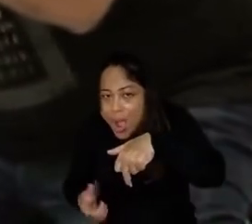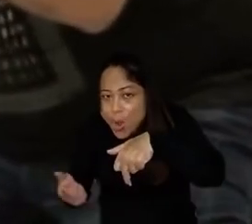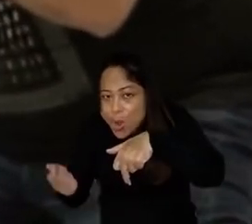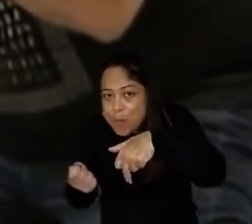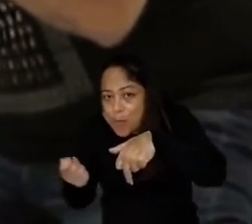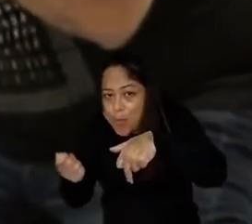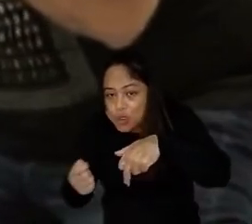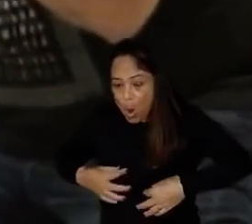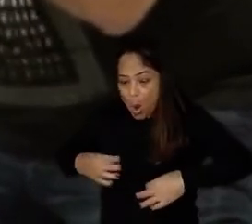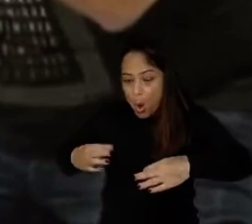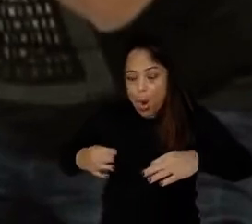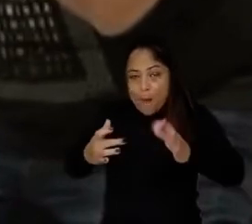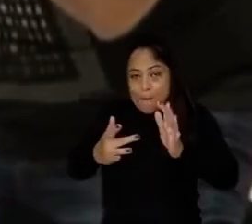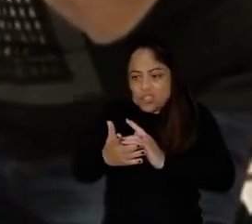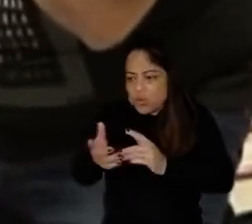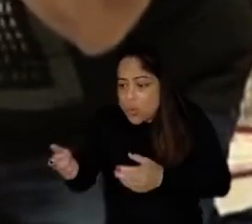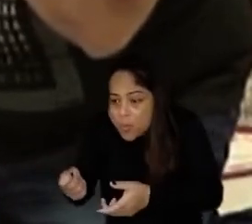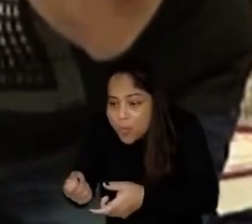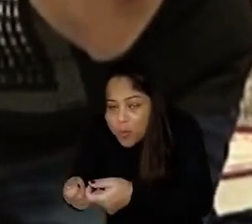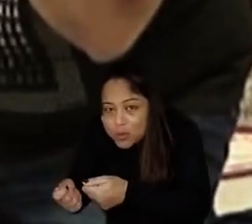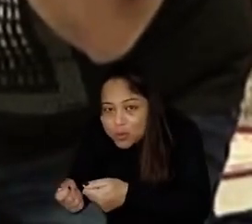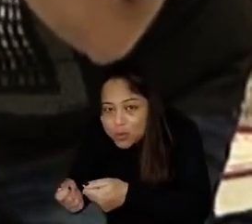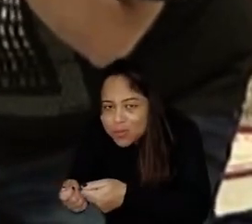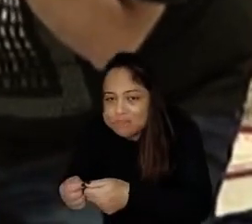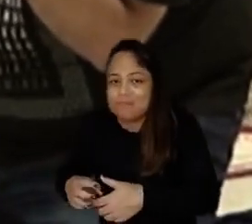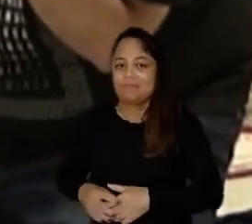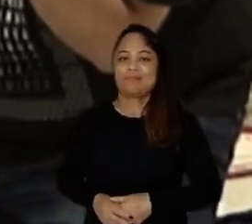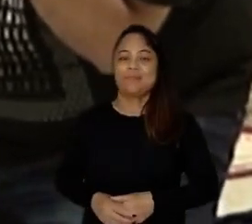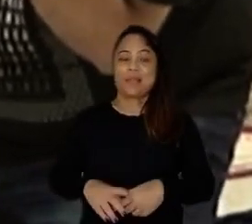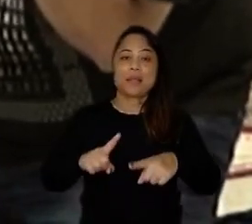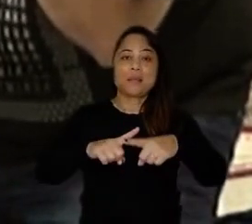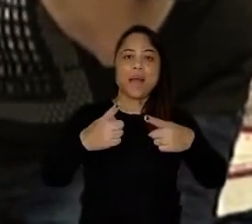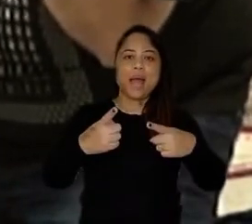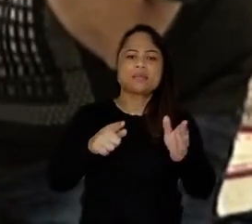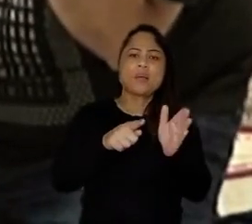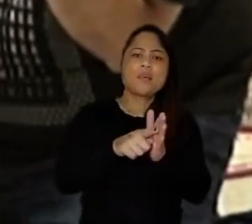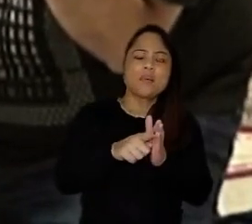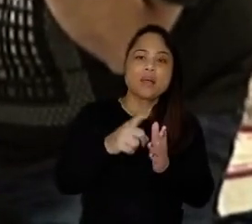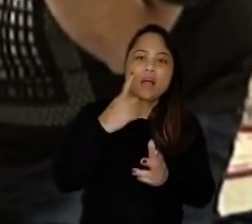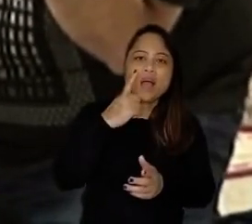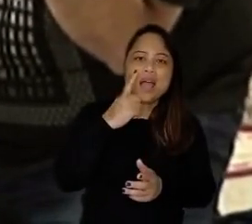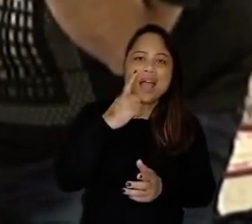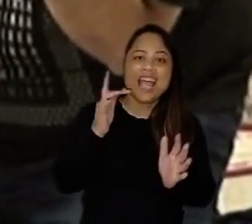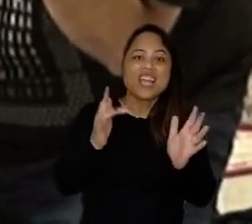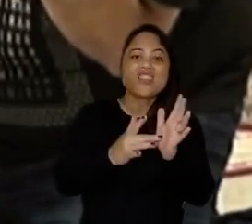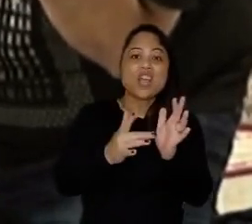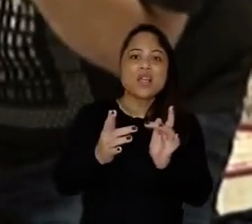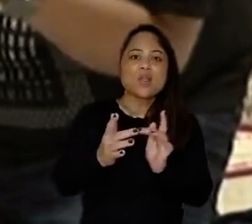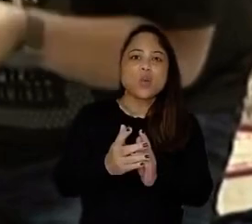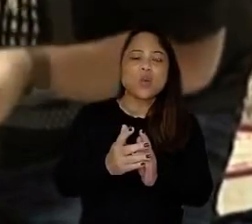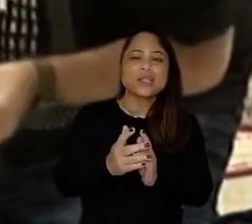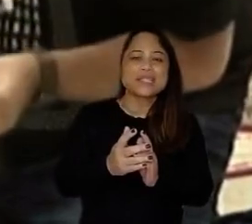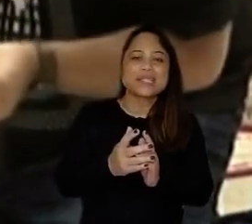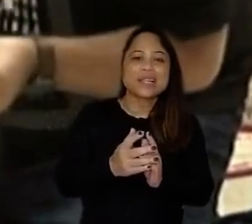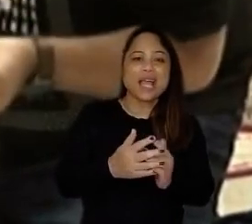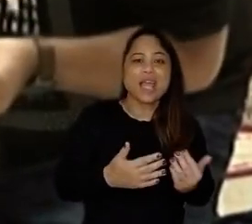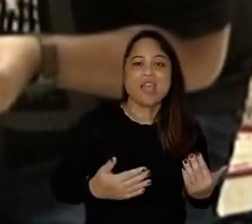puxou. Só tem um detalhe, me pergunta qual é? Jesus estava de costa.